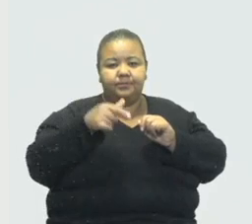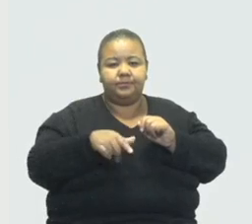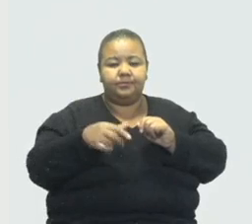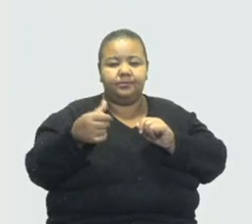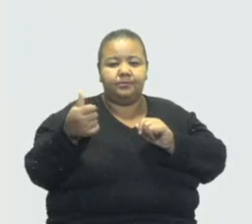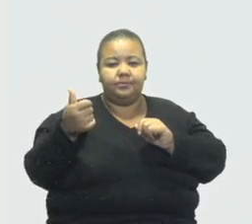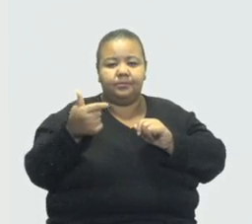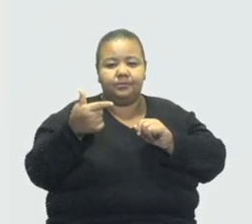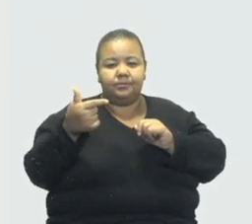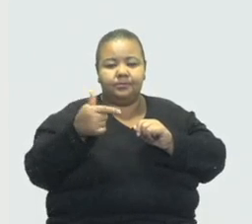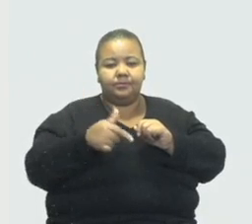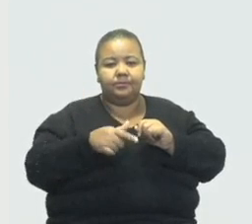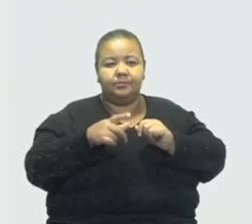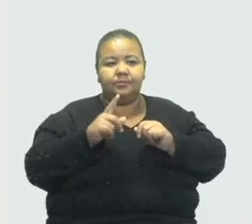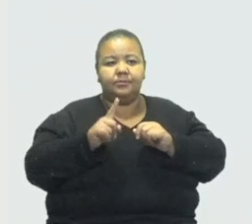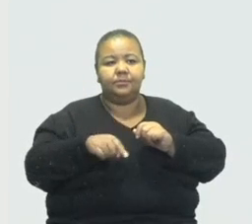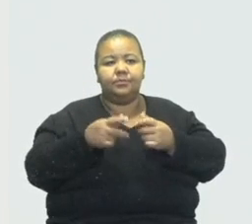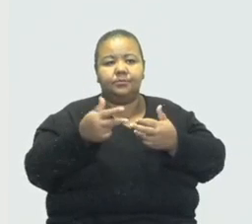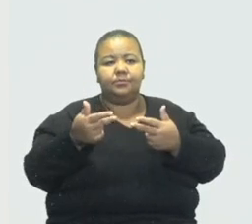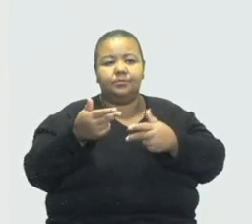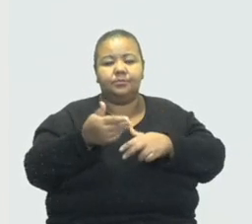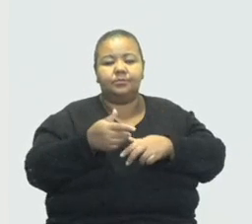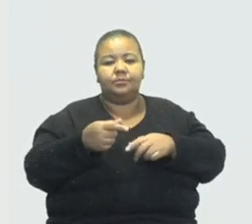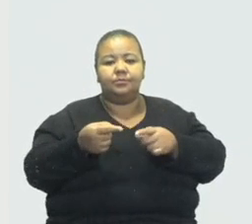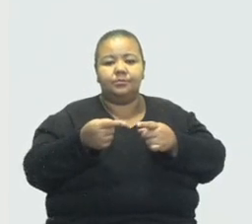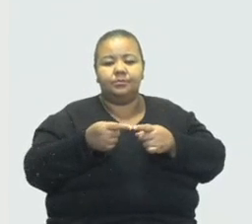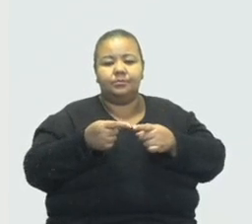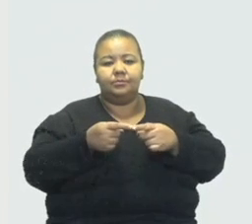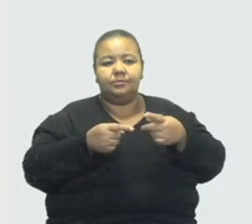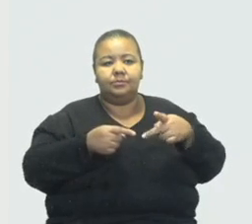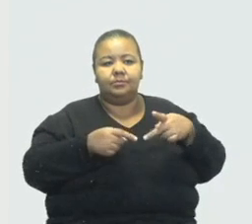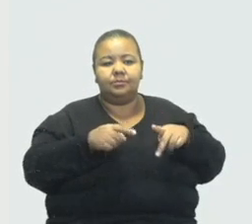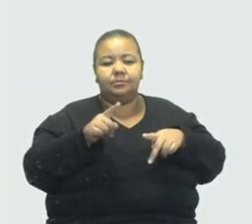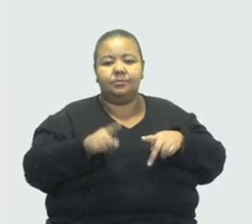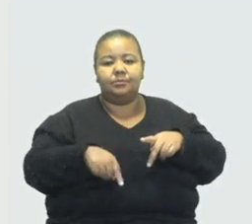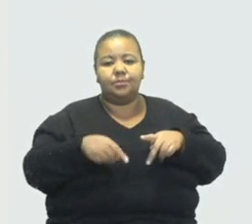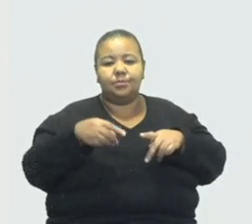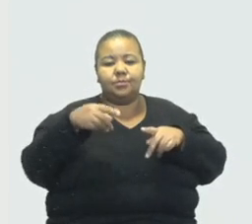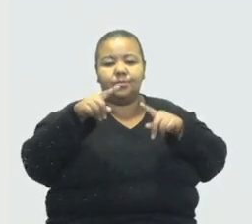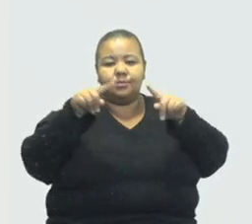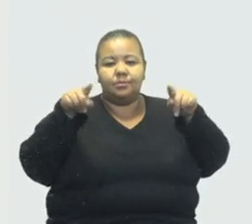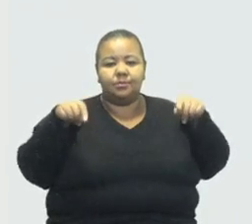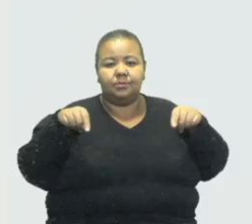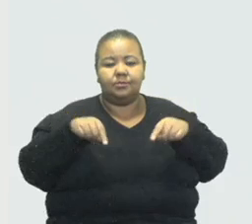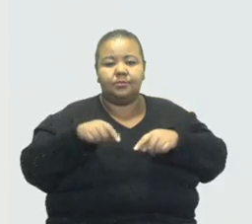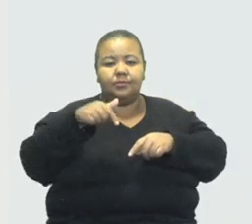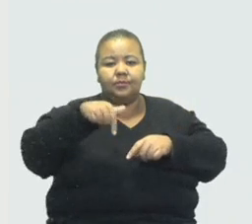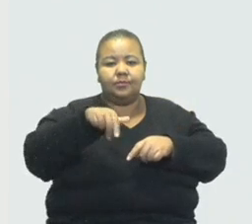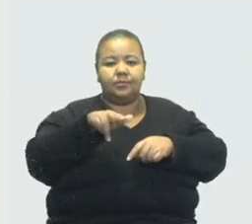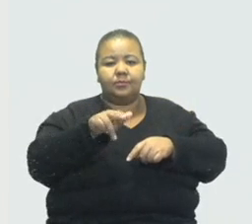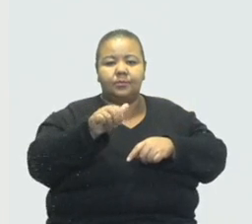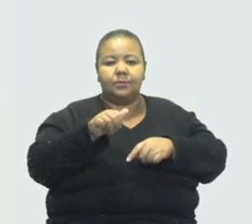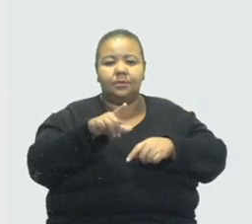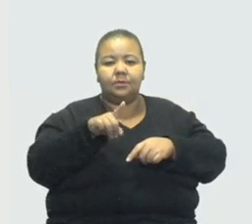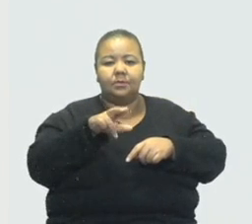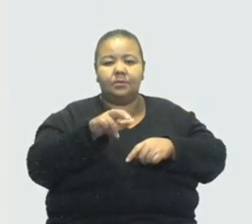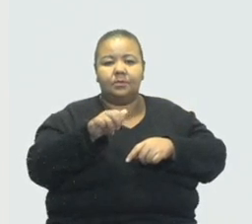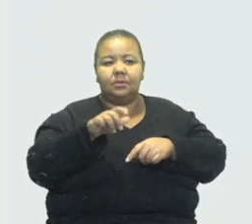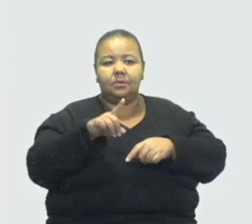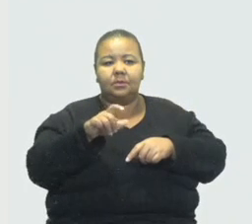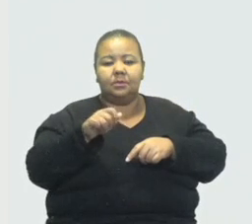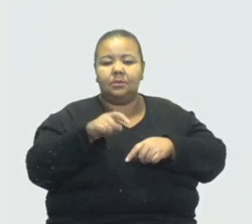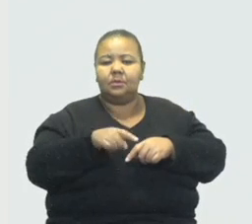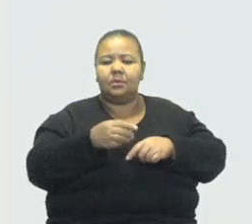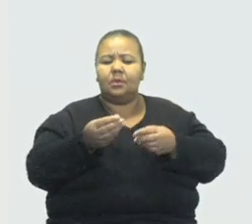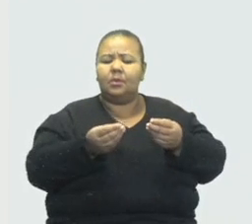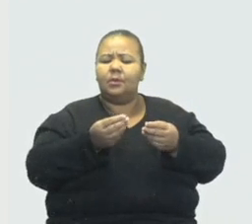secundária, certo? Então, tem esses elementos com relação a uma matriz quadrada. Por que eu trouxe isso? Porque quando